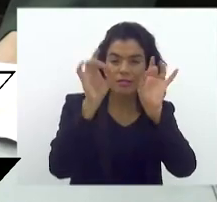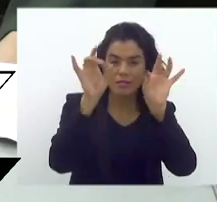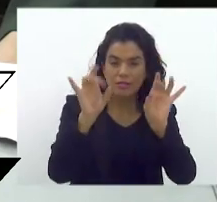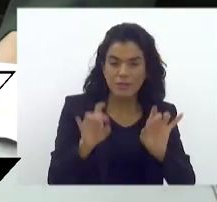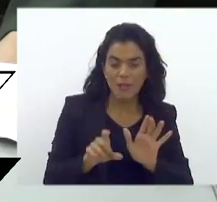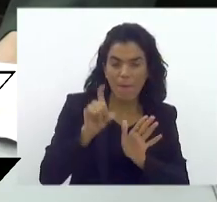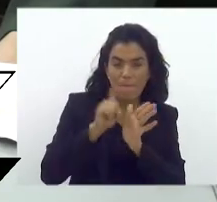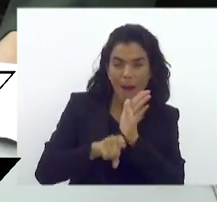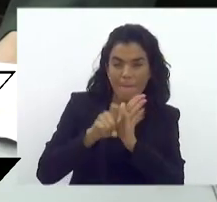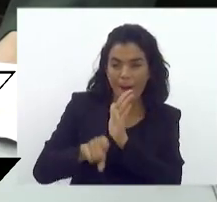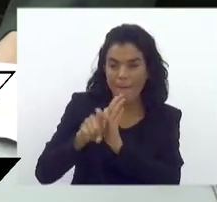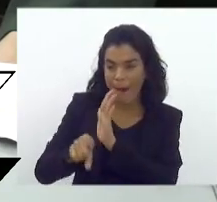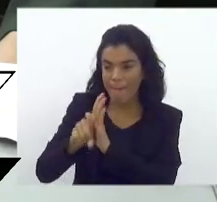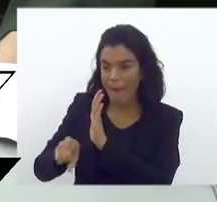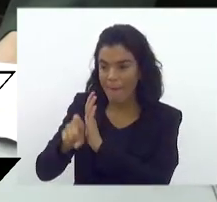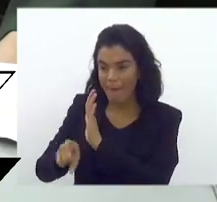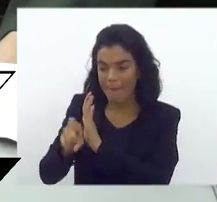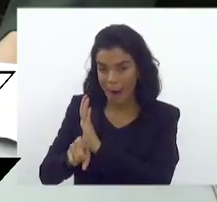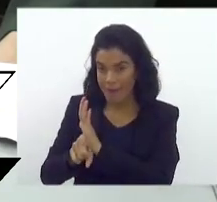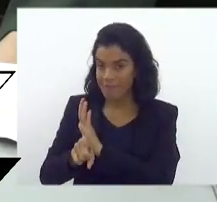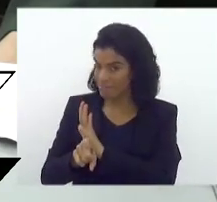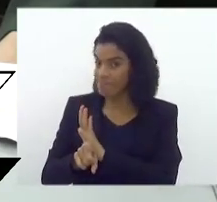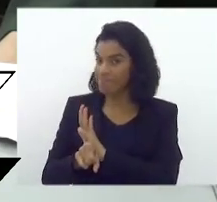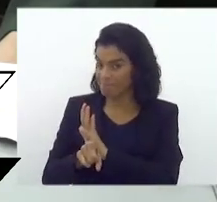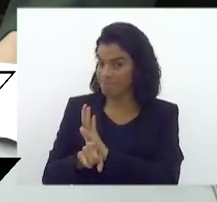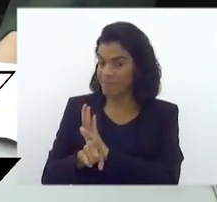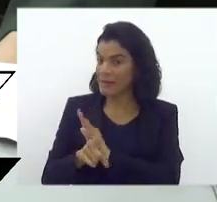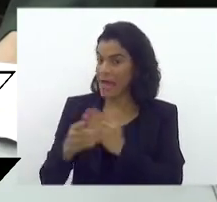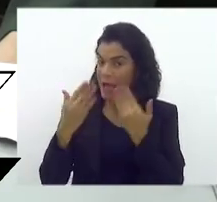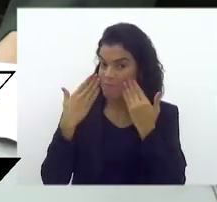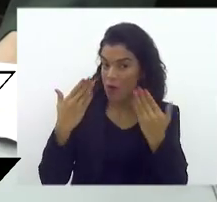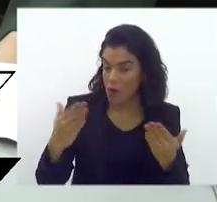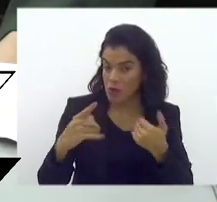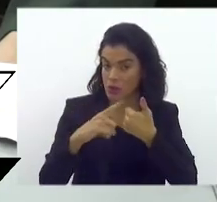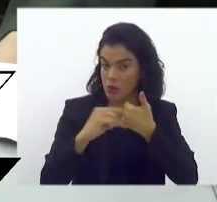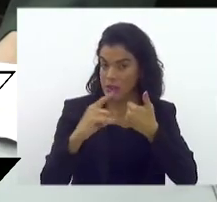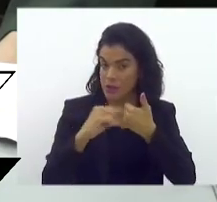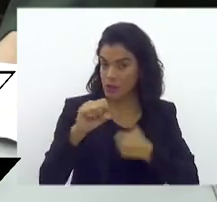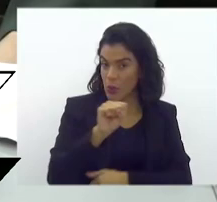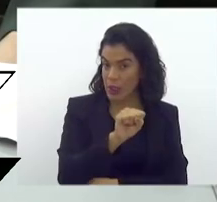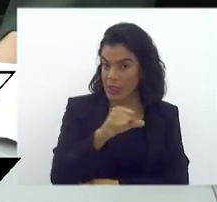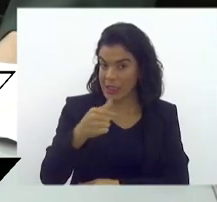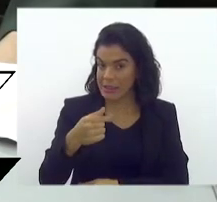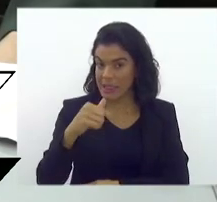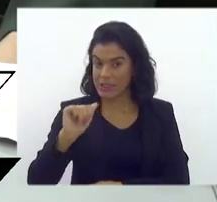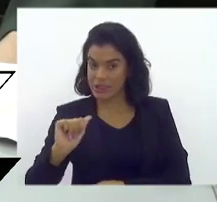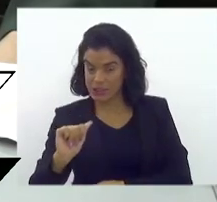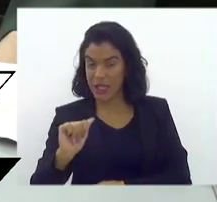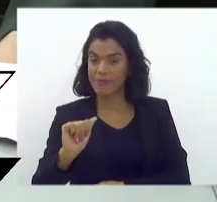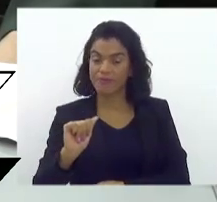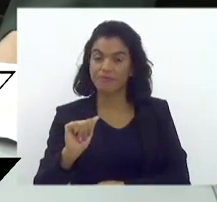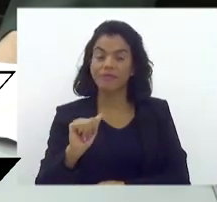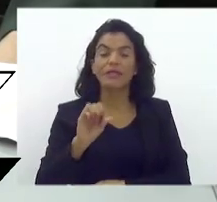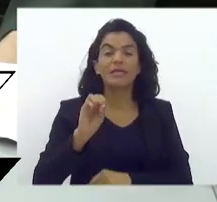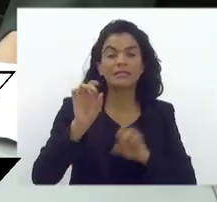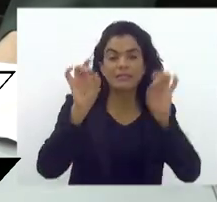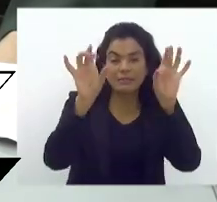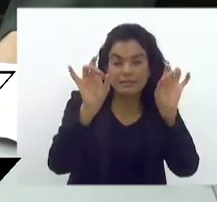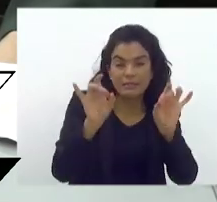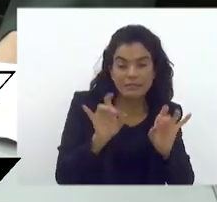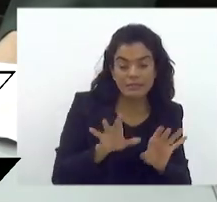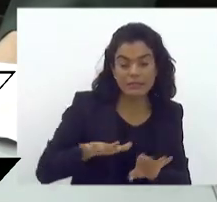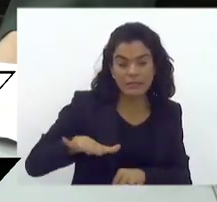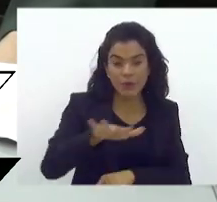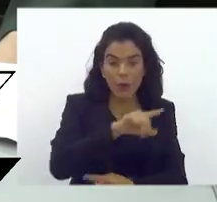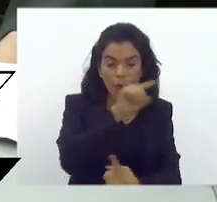tributário, está claramente expresso no artigo 87-A, em casos especiais e com o